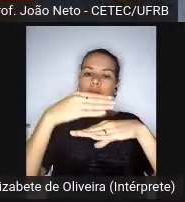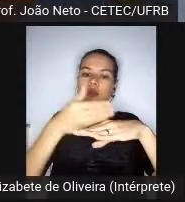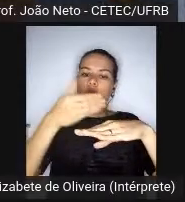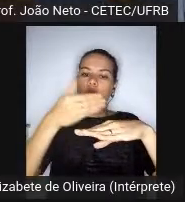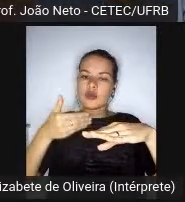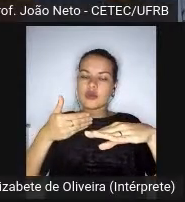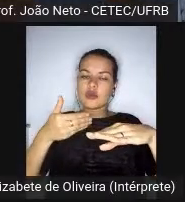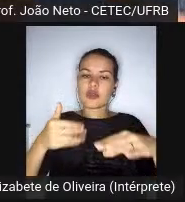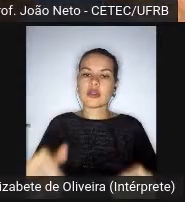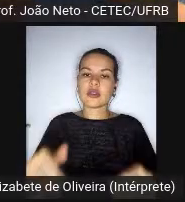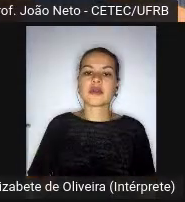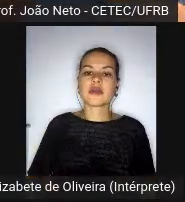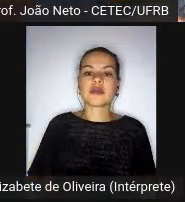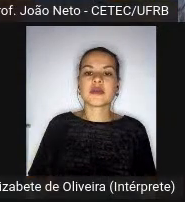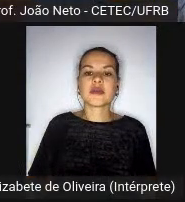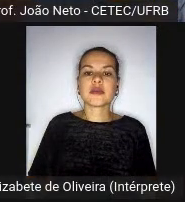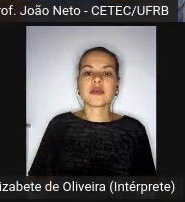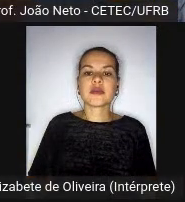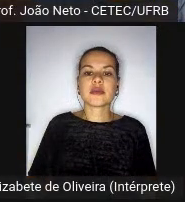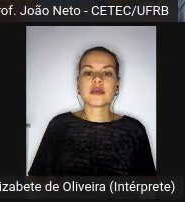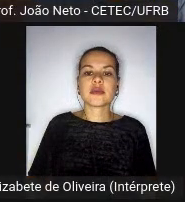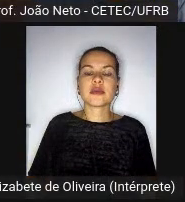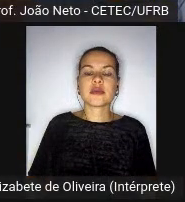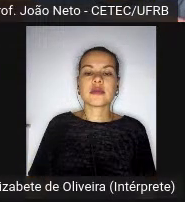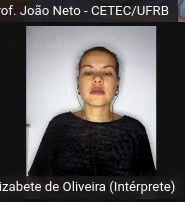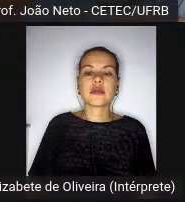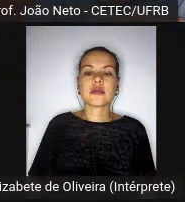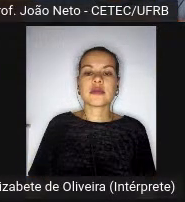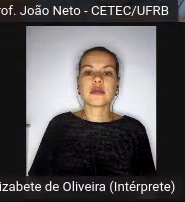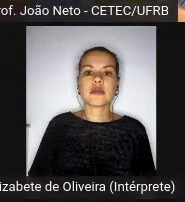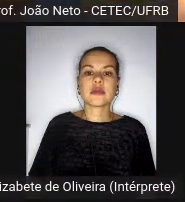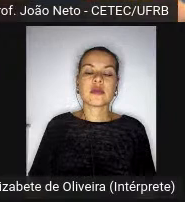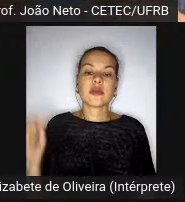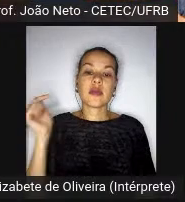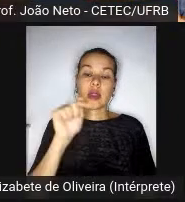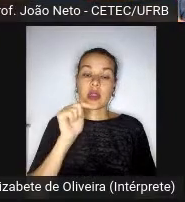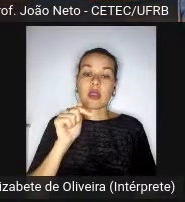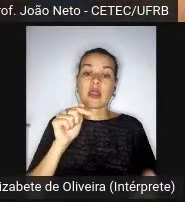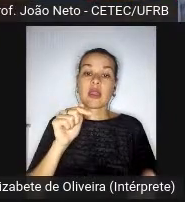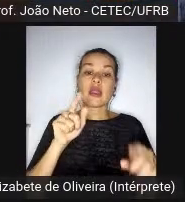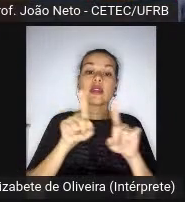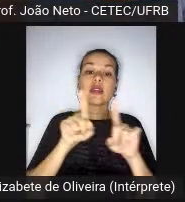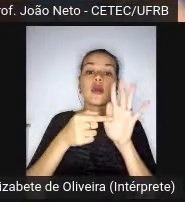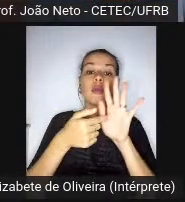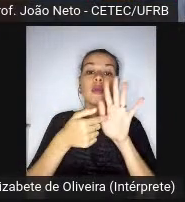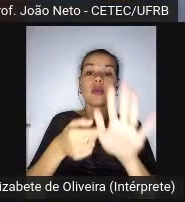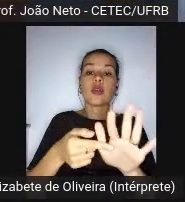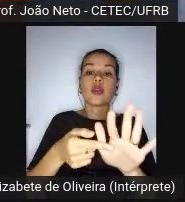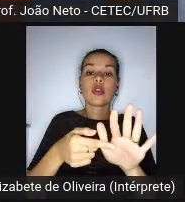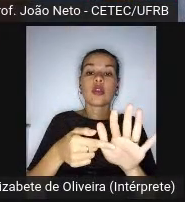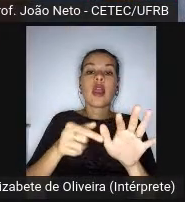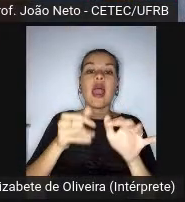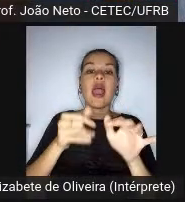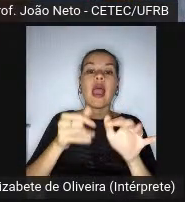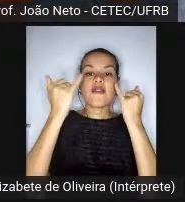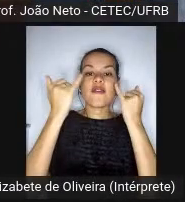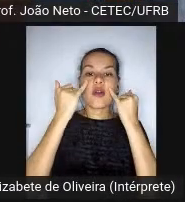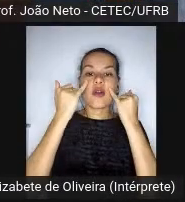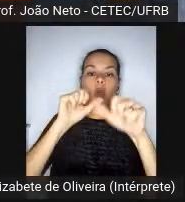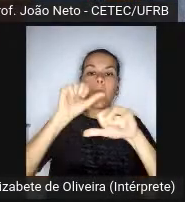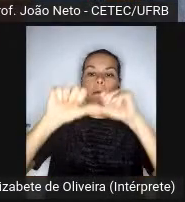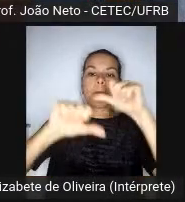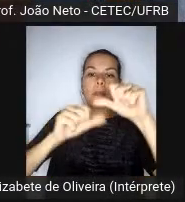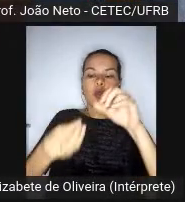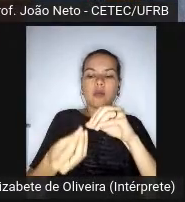a conversa essa informação aqui recebeu do da etiqueta e envia para